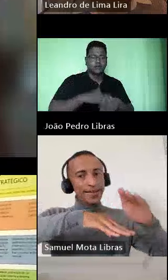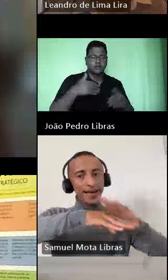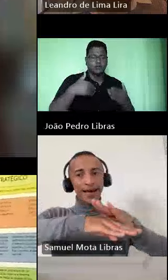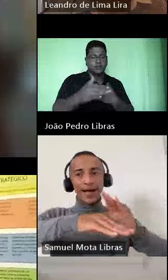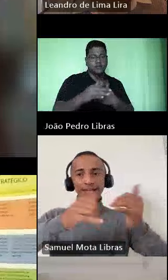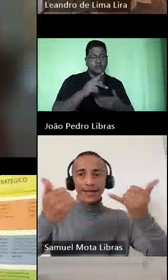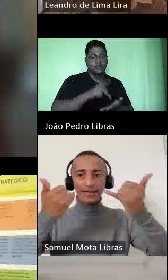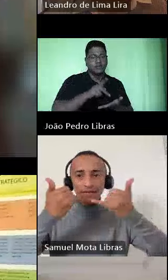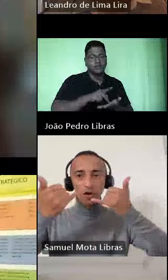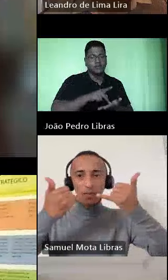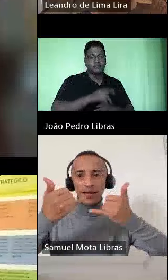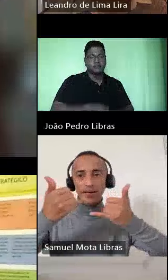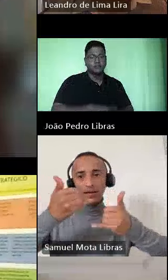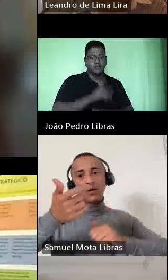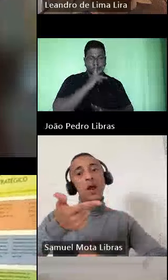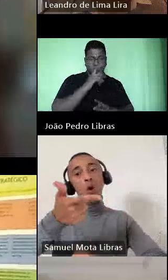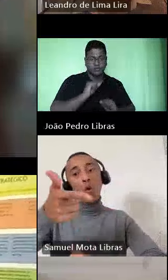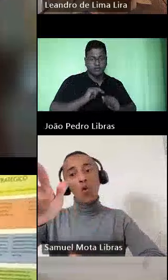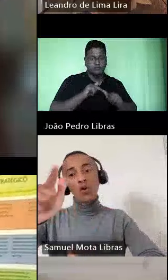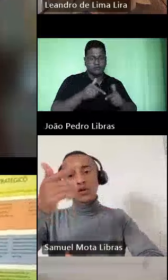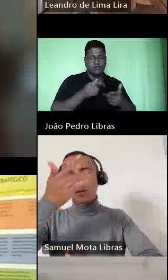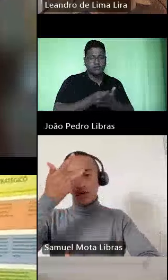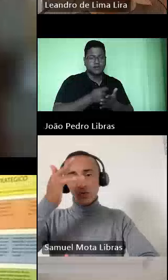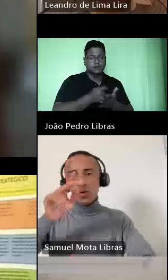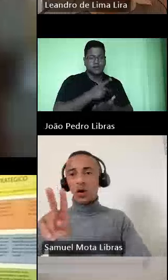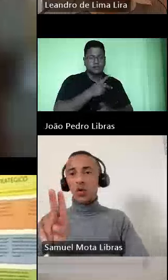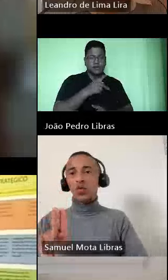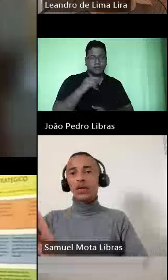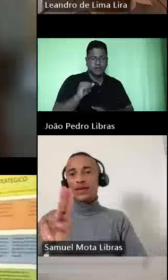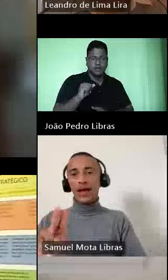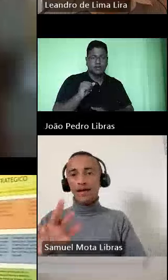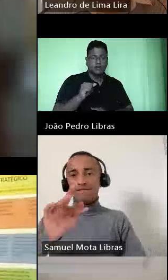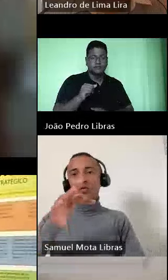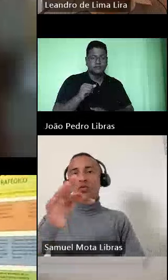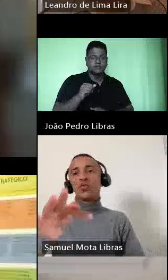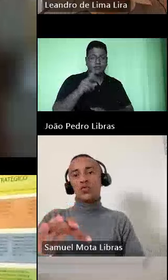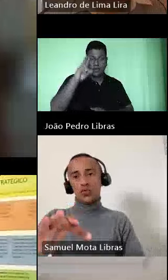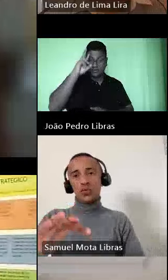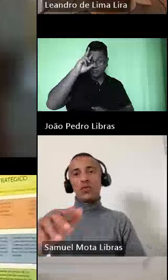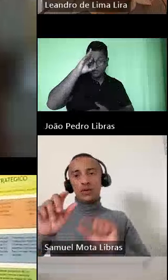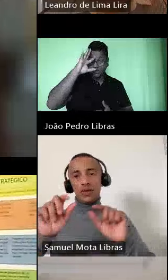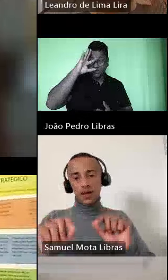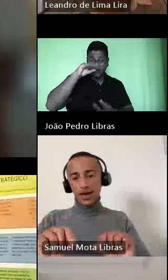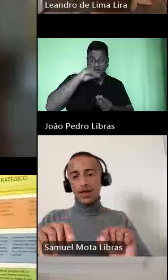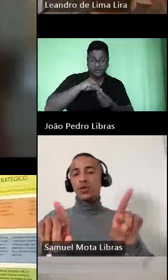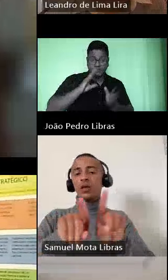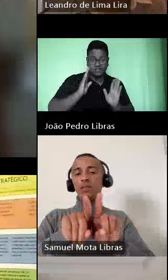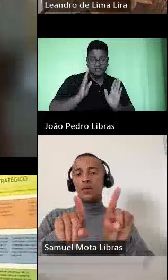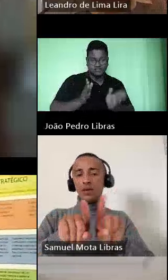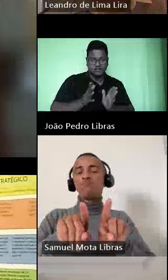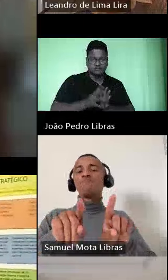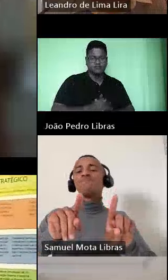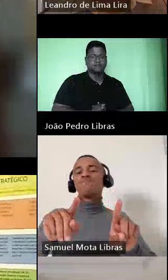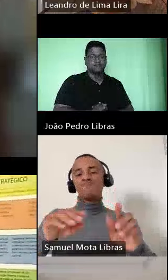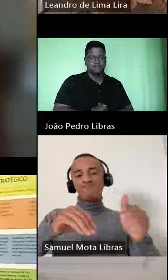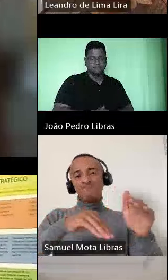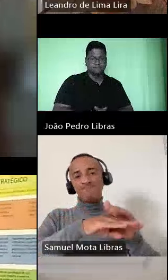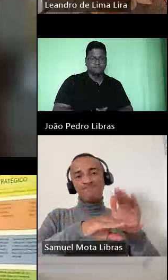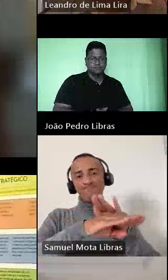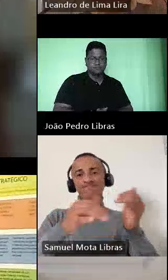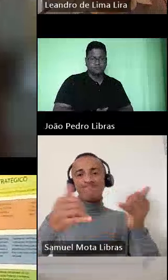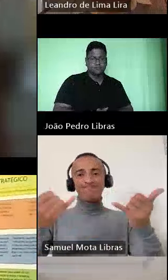fez esse esforço de fazer até um livro do PPA e tudo para poder deixar essa história registrada né Eh tem aqui